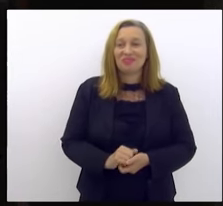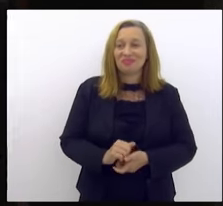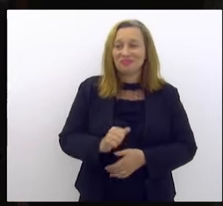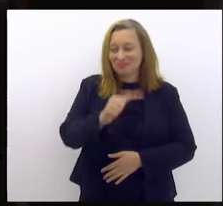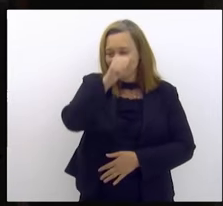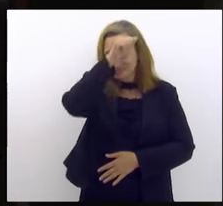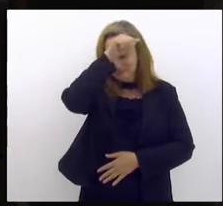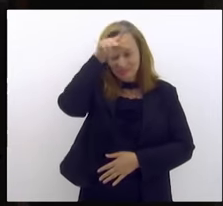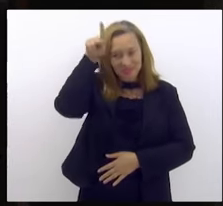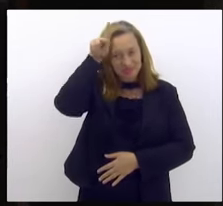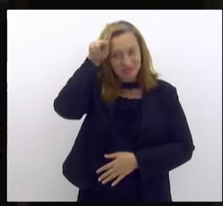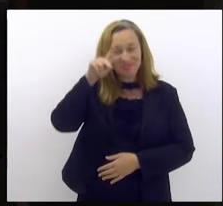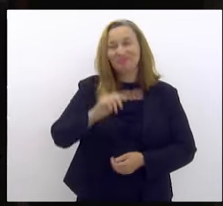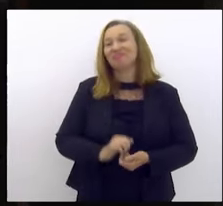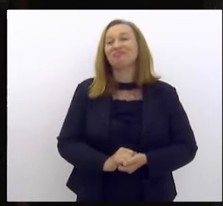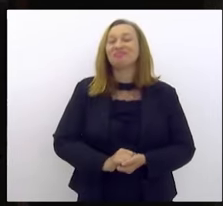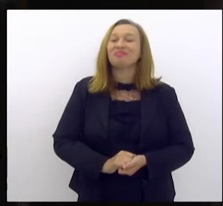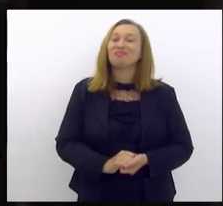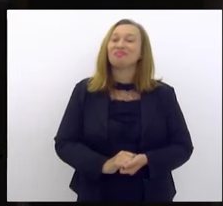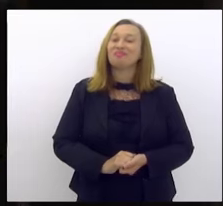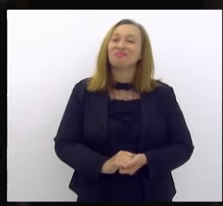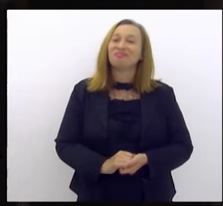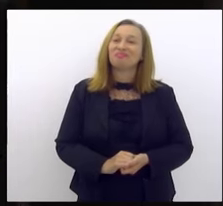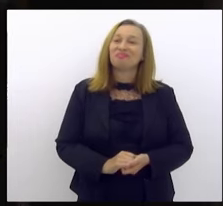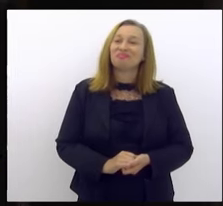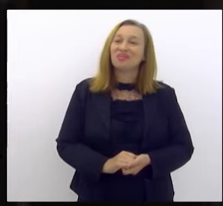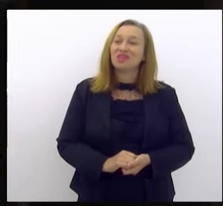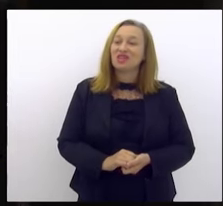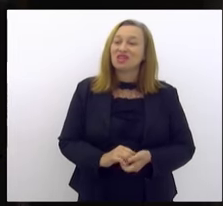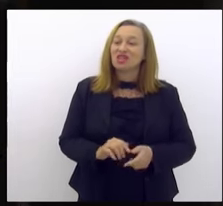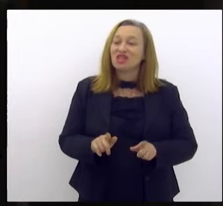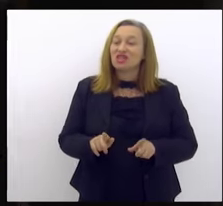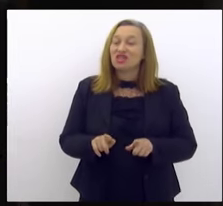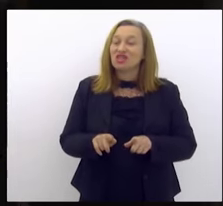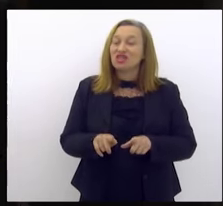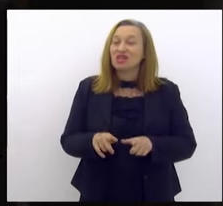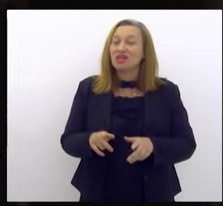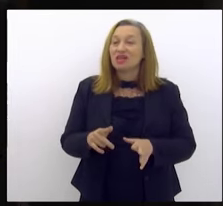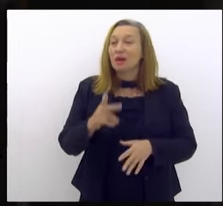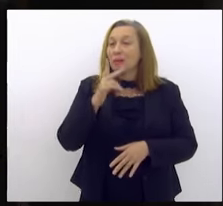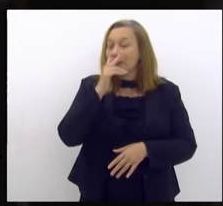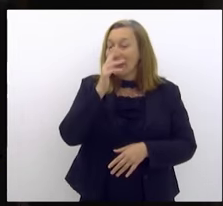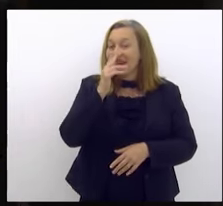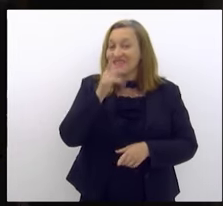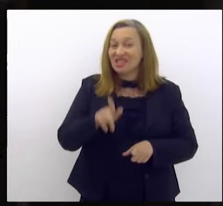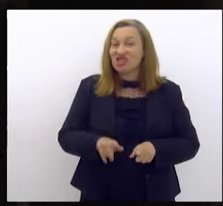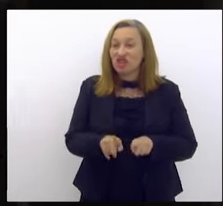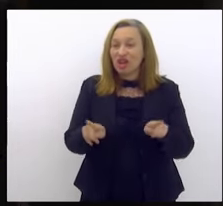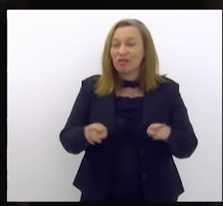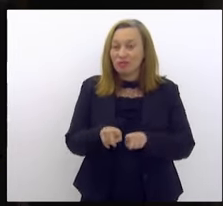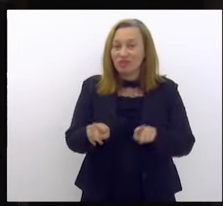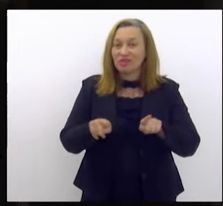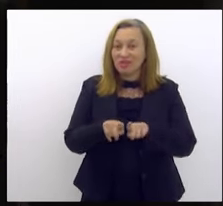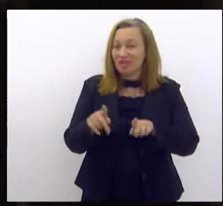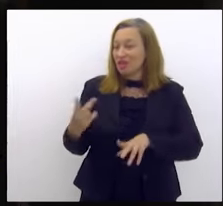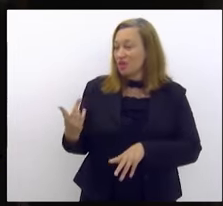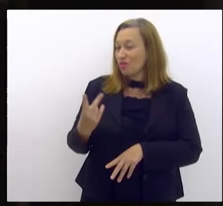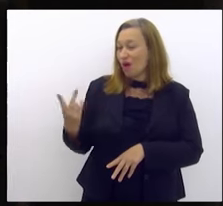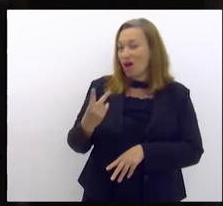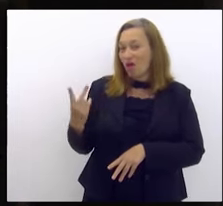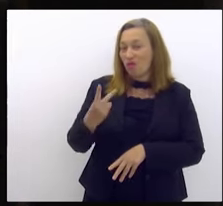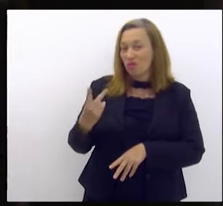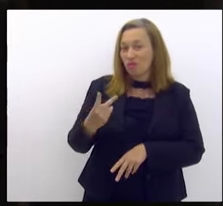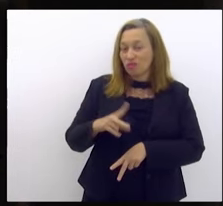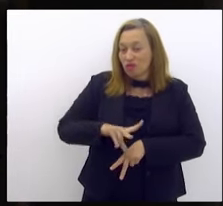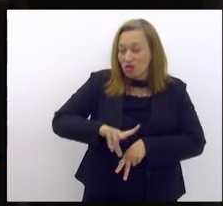a prefeitura co-irmã, ou melhor, irmãs gêmeas, siamesas, quando se trata de